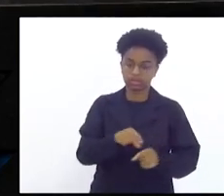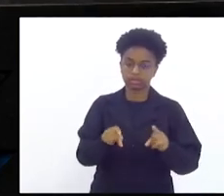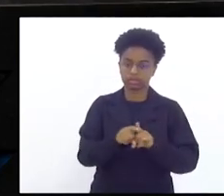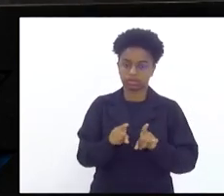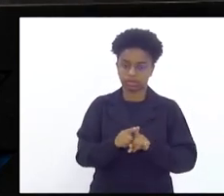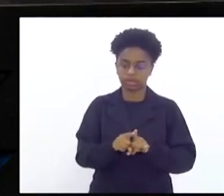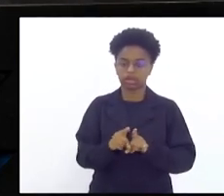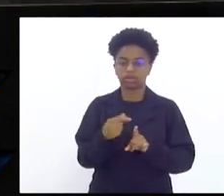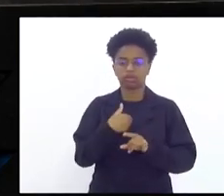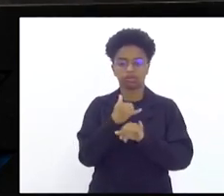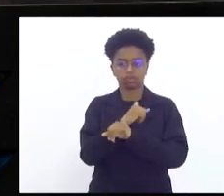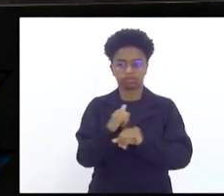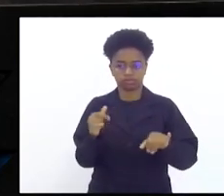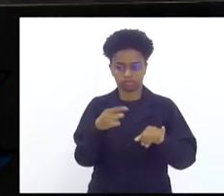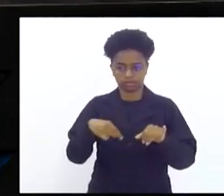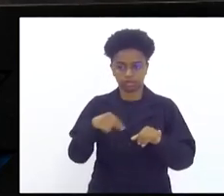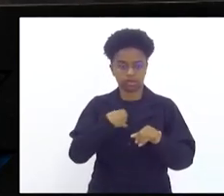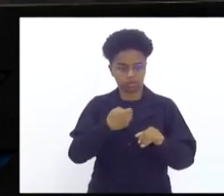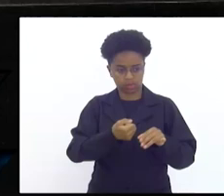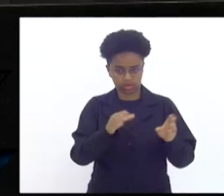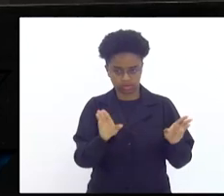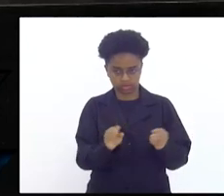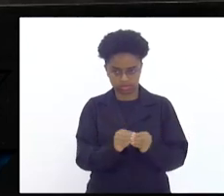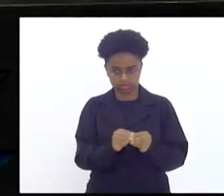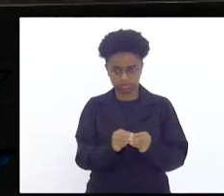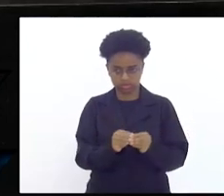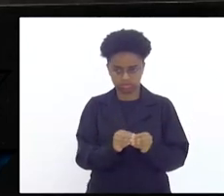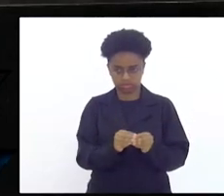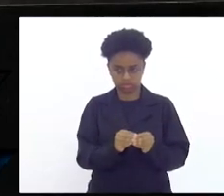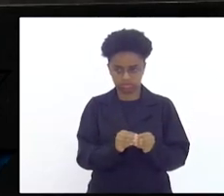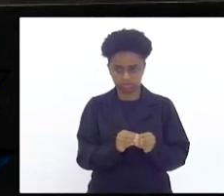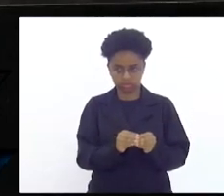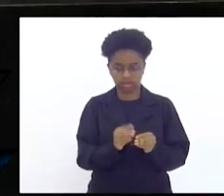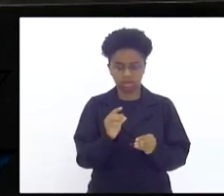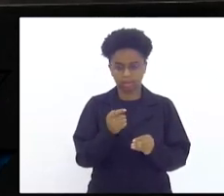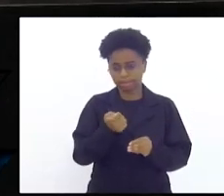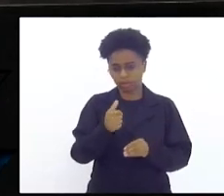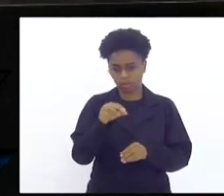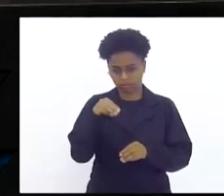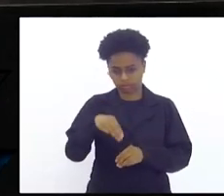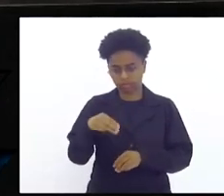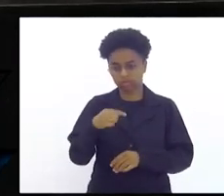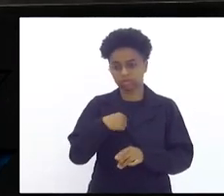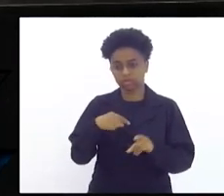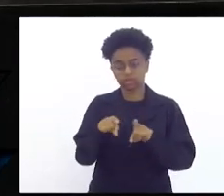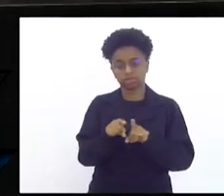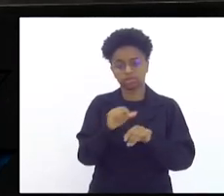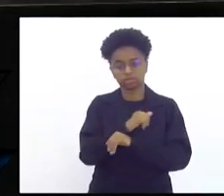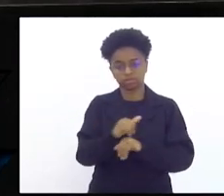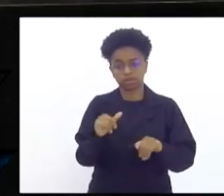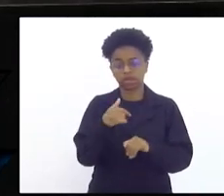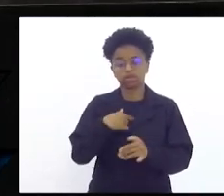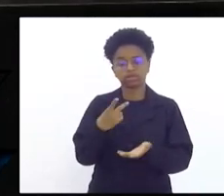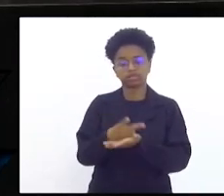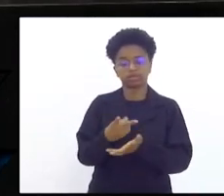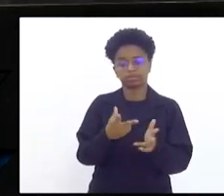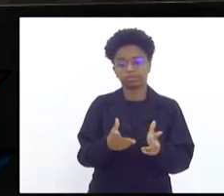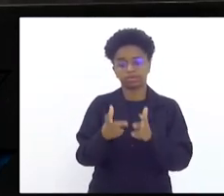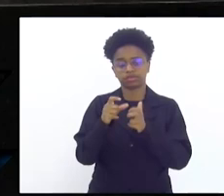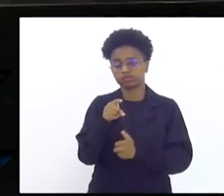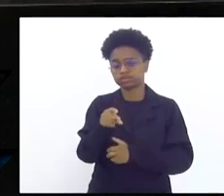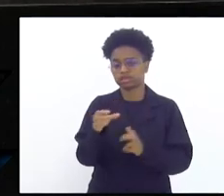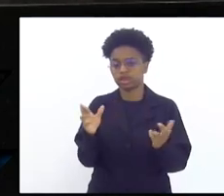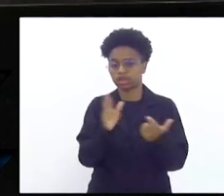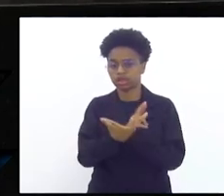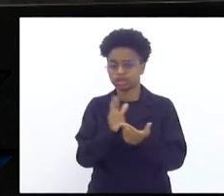a vossa excelência concluída no presidência uma ideia aqui alguns poucos minutos para dizer que eu sempre vejo vossa excelência numa